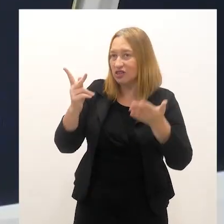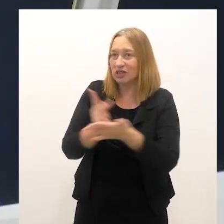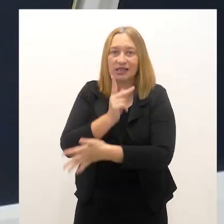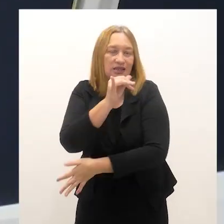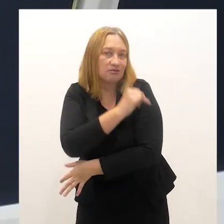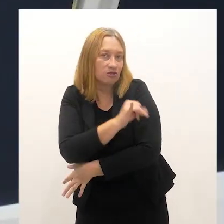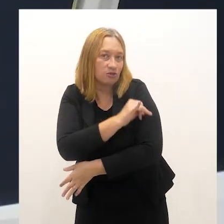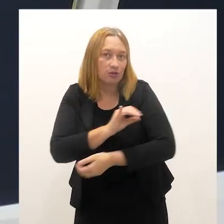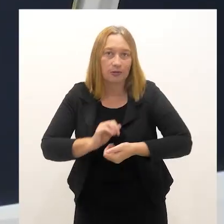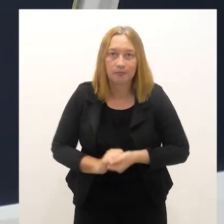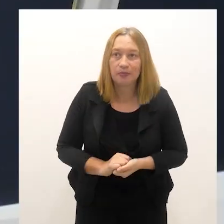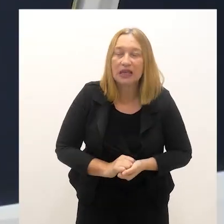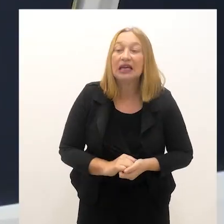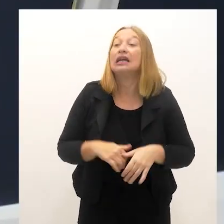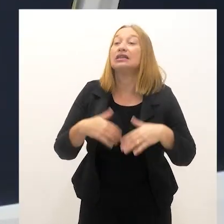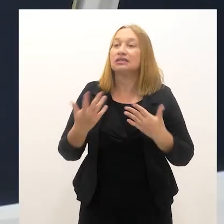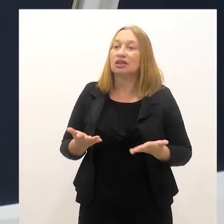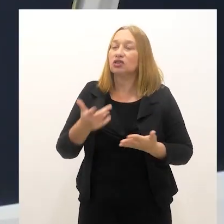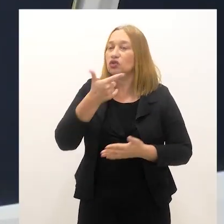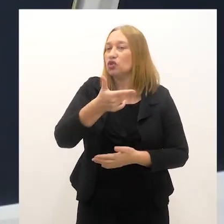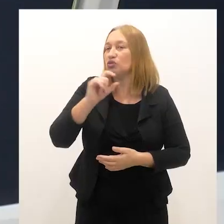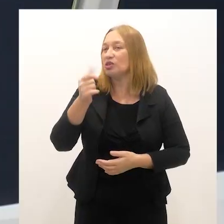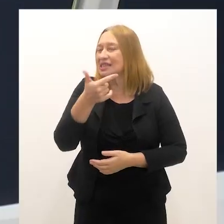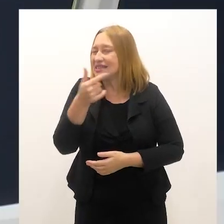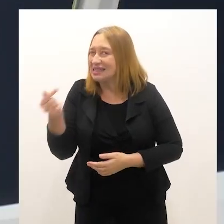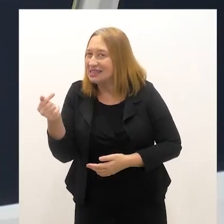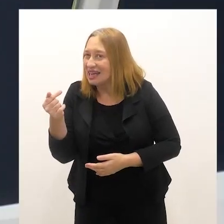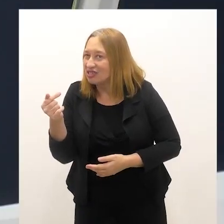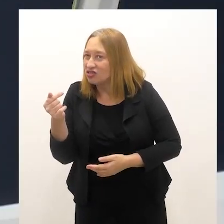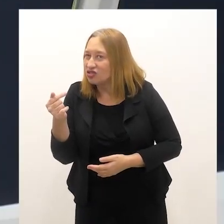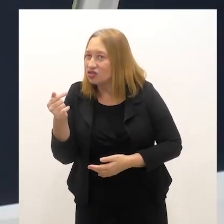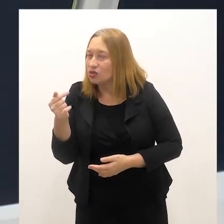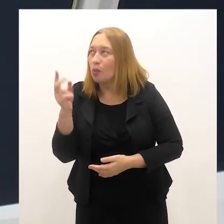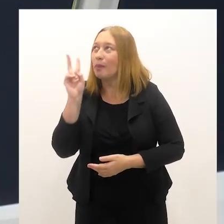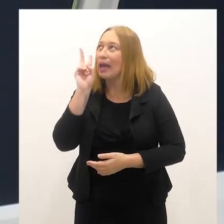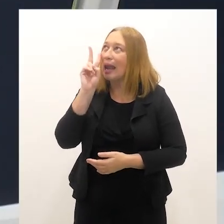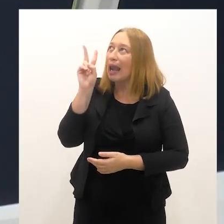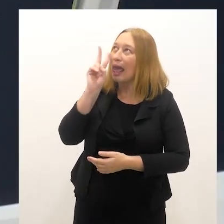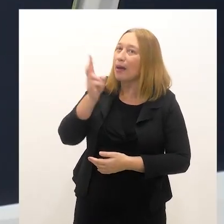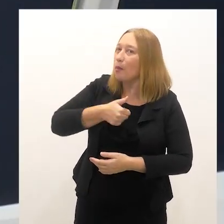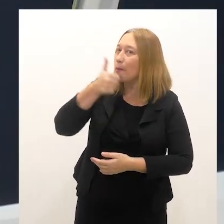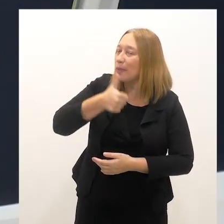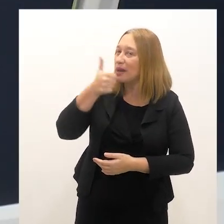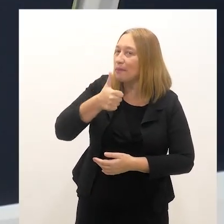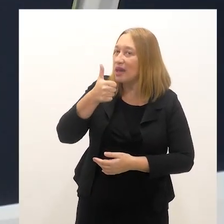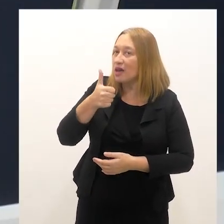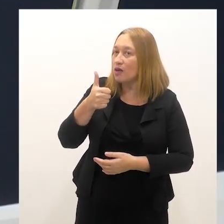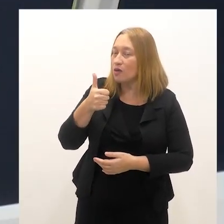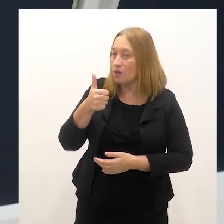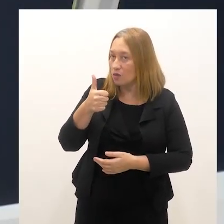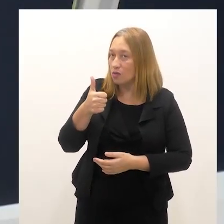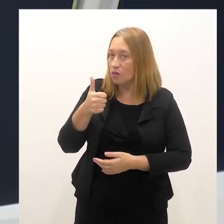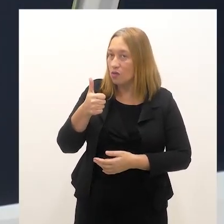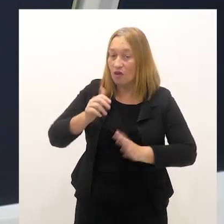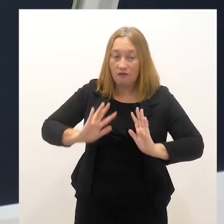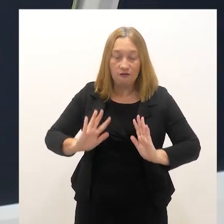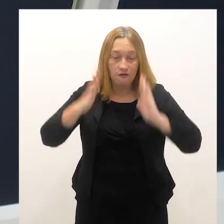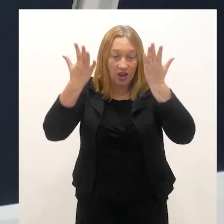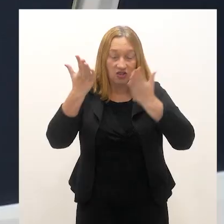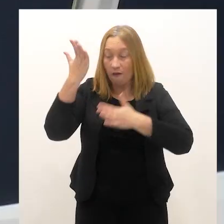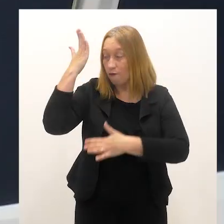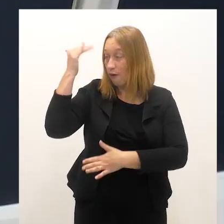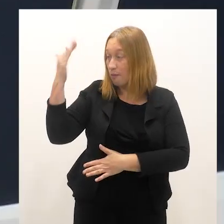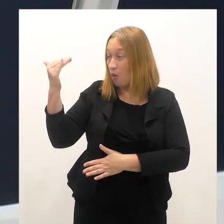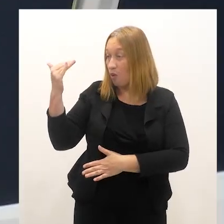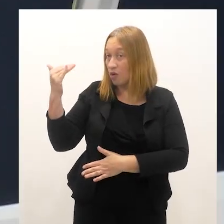Quais eventos estavam acontecendo no Rio de Janeiro? E aí, em 2017, eu me lembro que o primeiro grande evento assim que eu